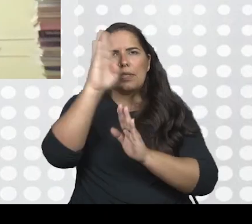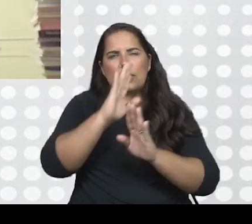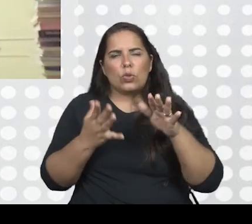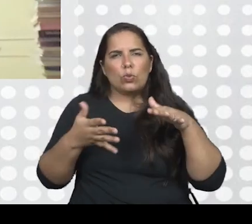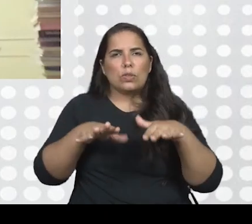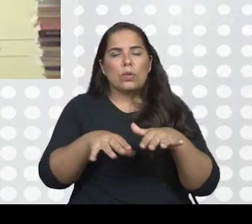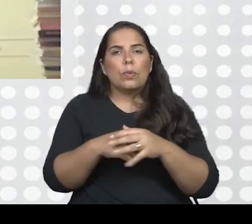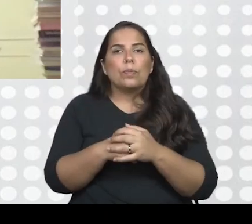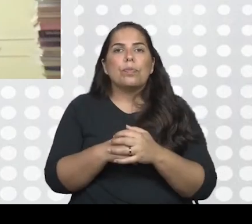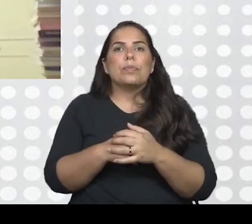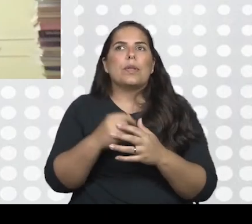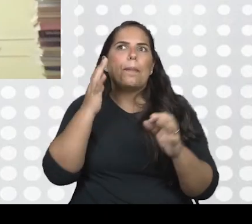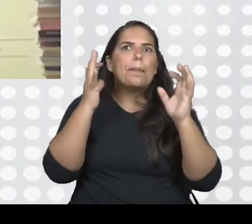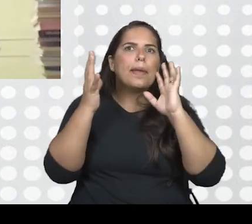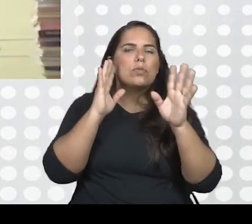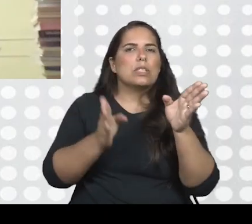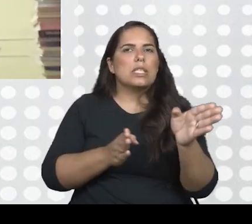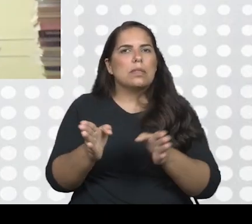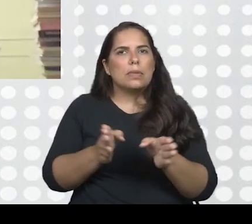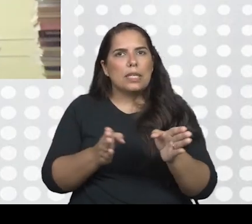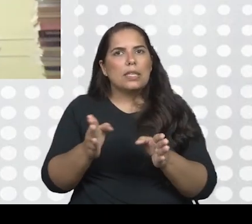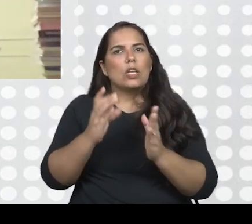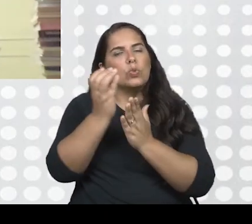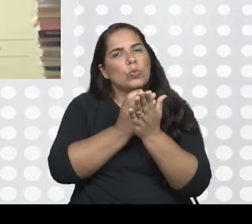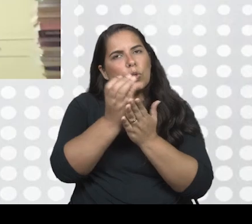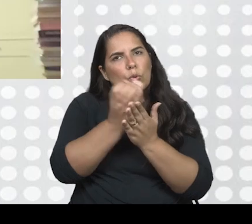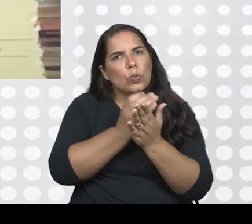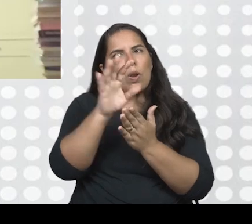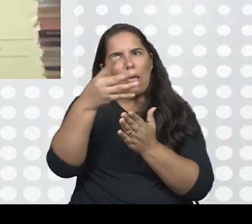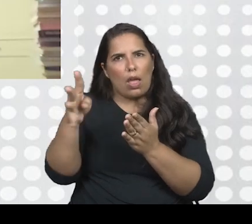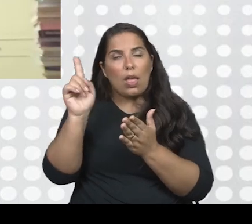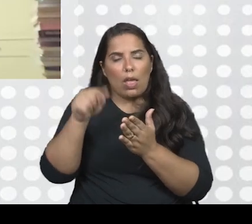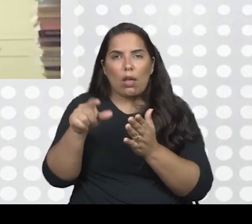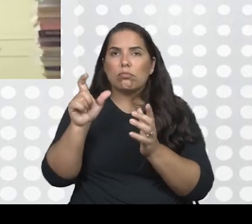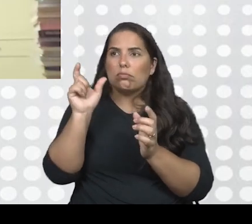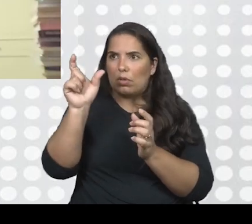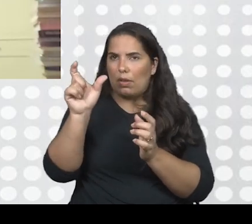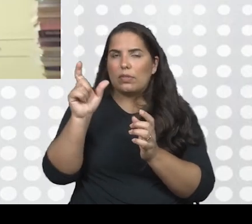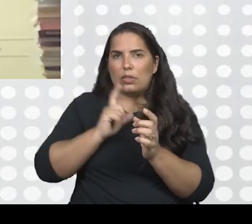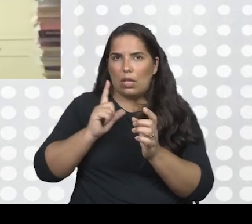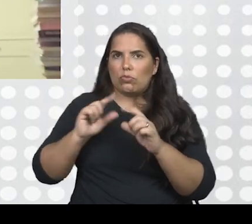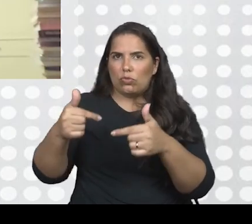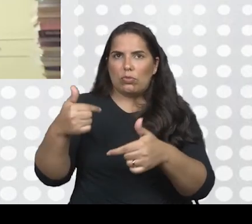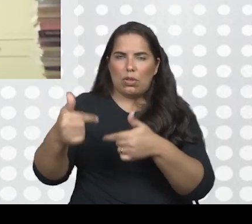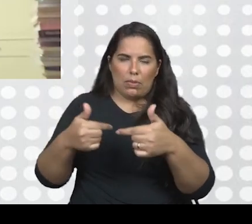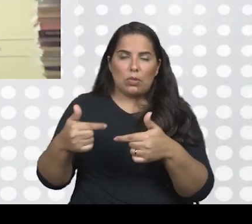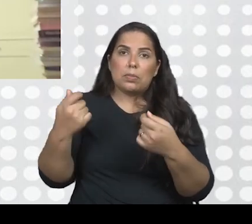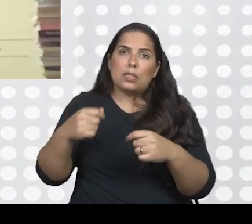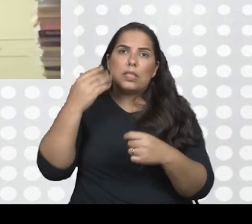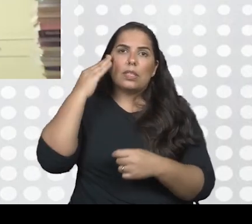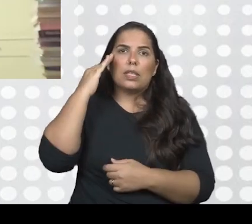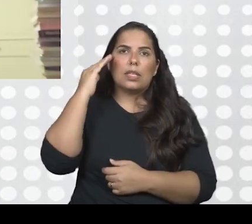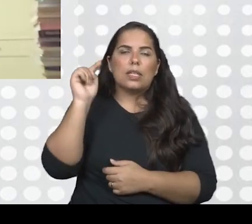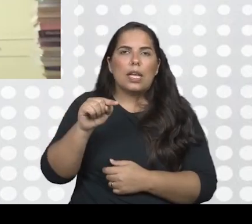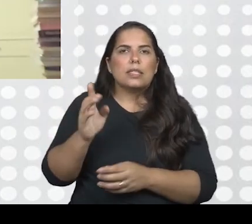Inclusão, e quando eu penso na acessibilidade curricular, que é um termo com o qual nós temos operado, a gente precisa levar